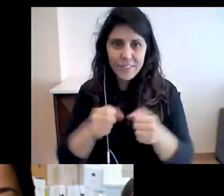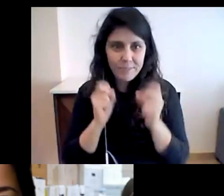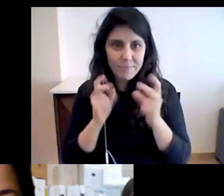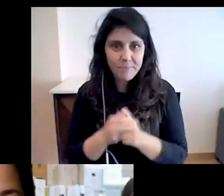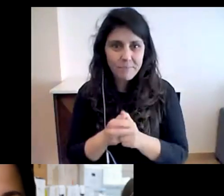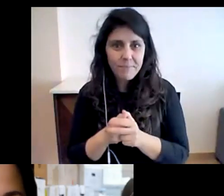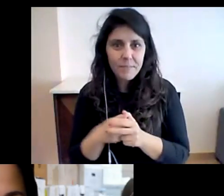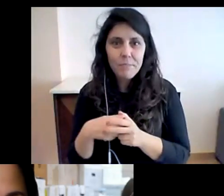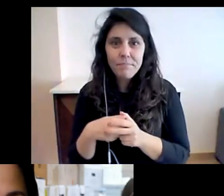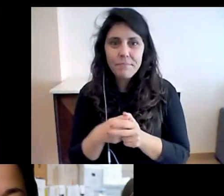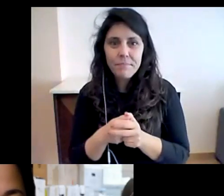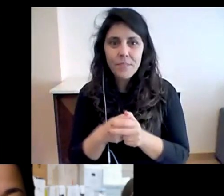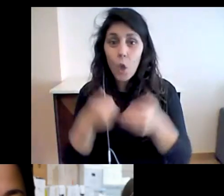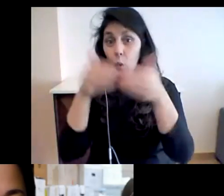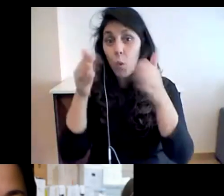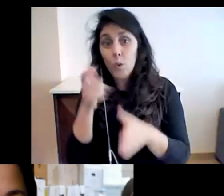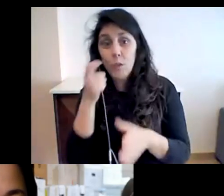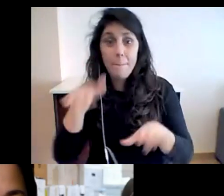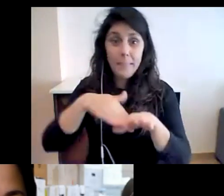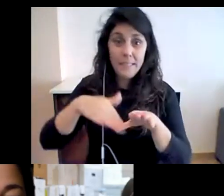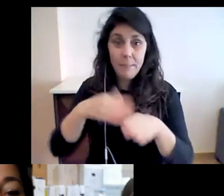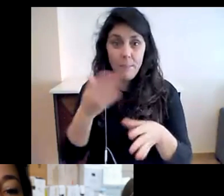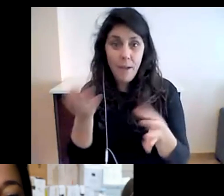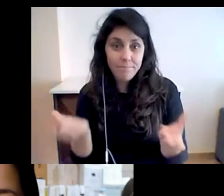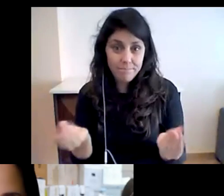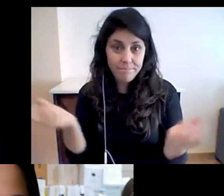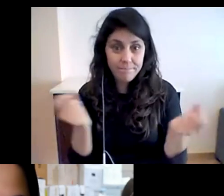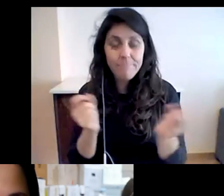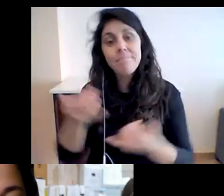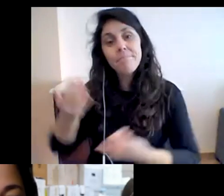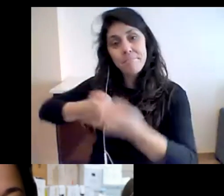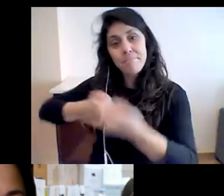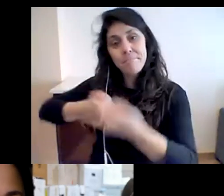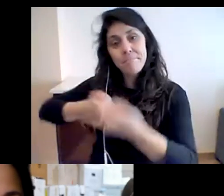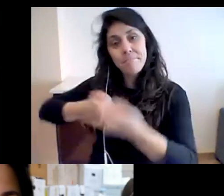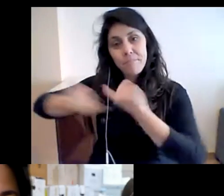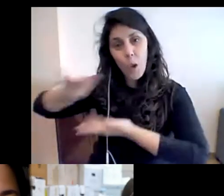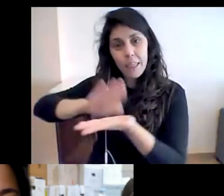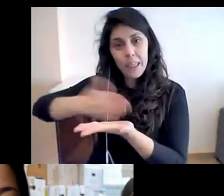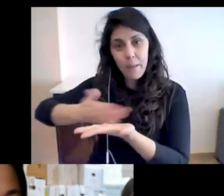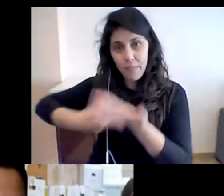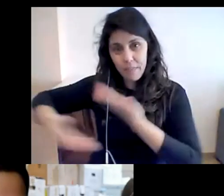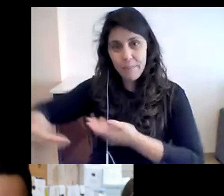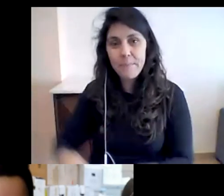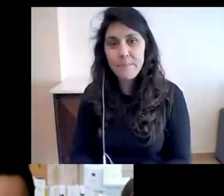trazer todos os que estão connosco. Muito obrigada. professora Fátima